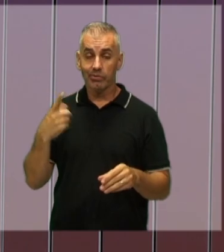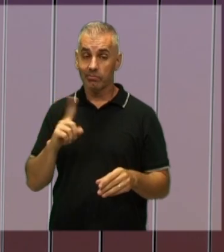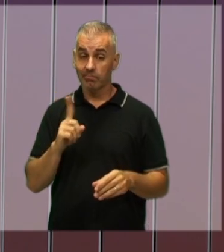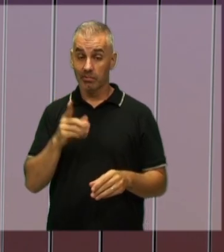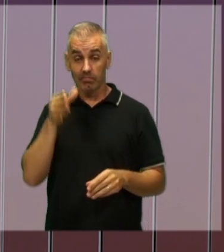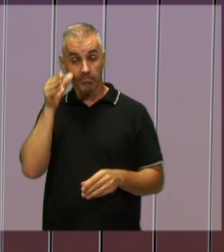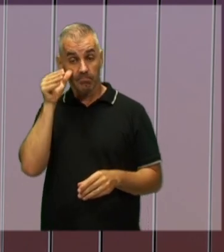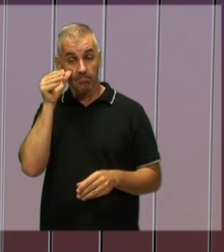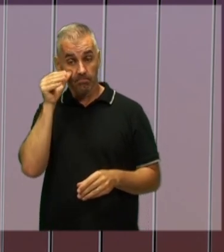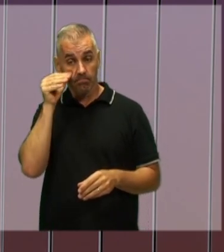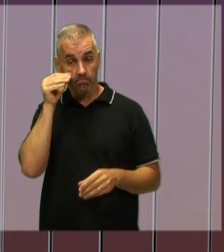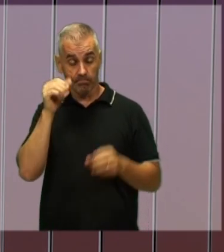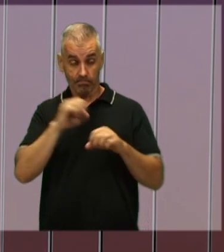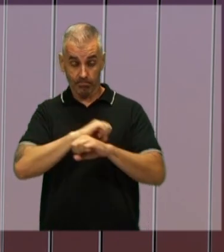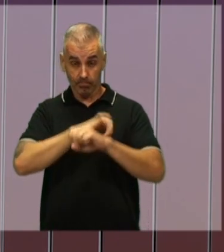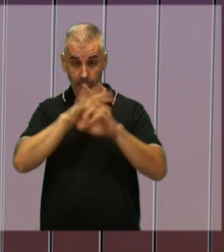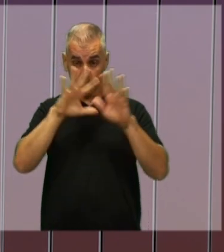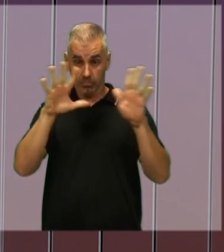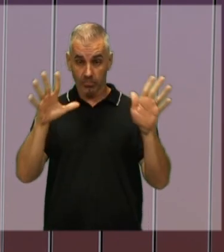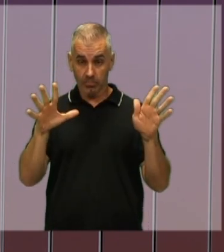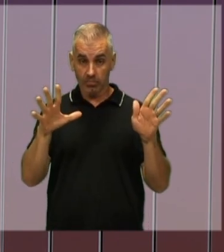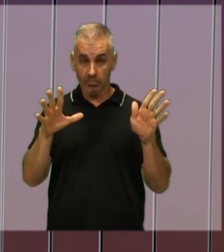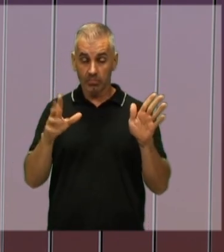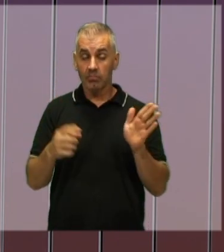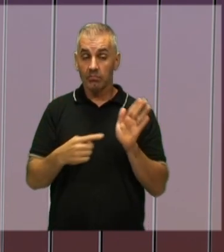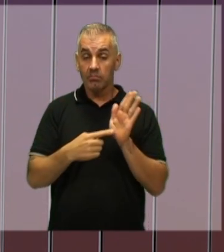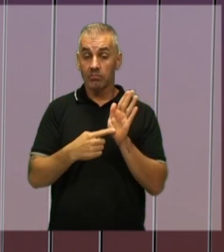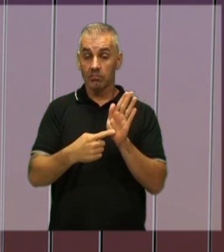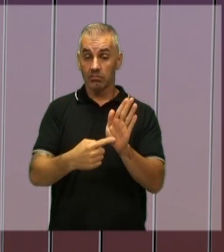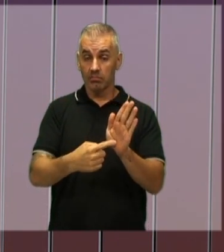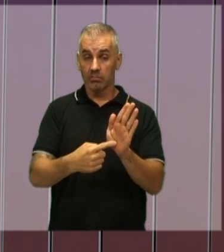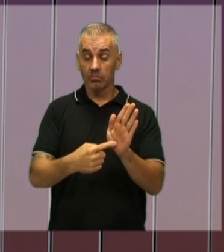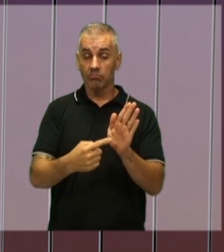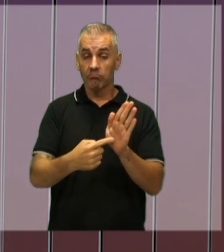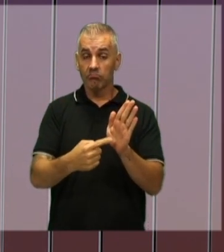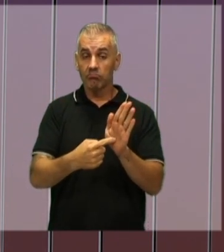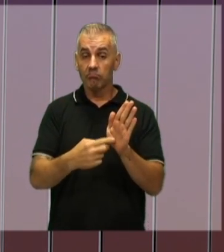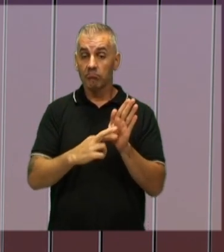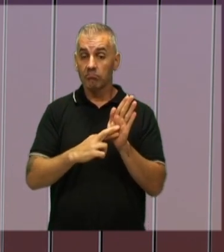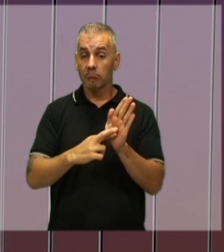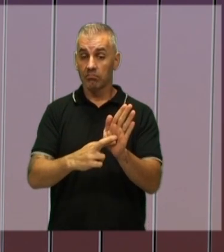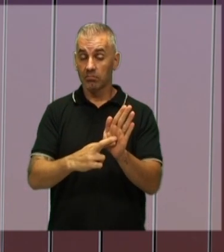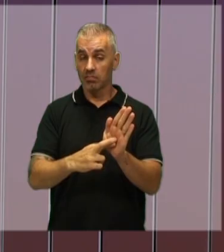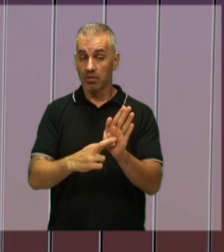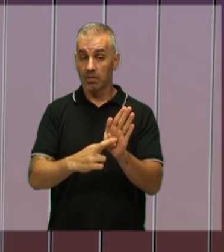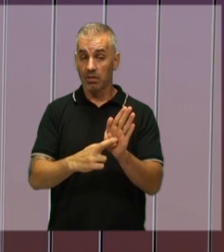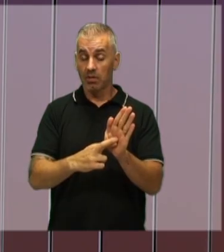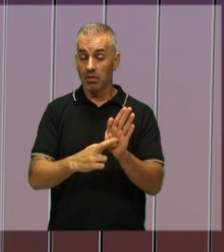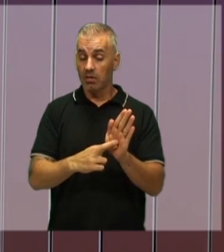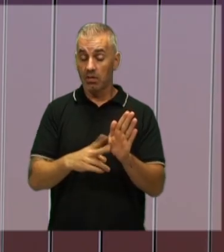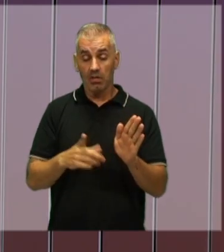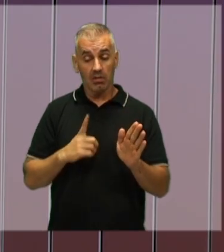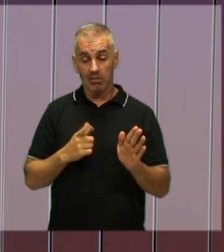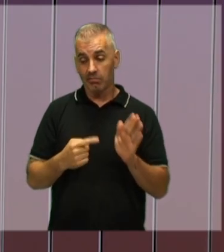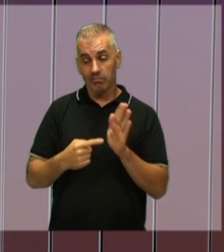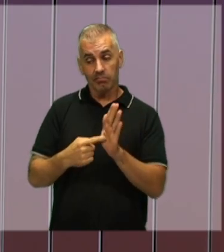claro isso, que as emendas que eu destino para pessoas até que não são minhas indicadas, né?